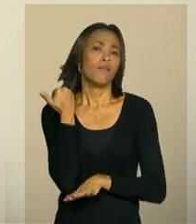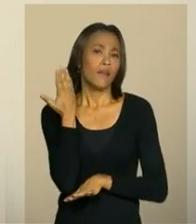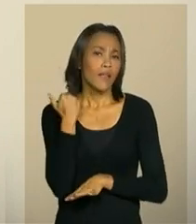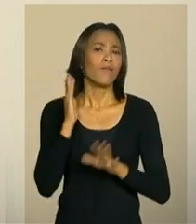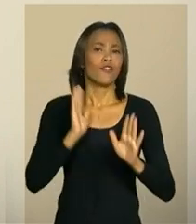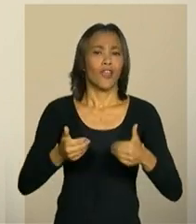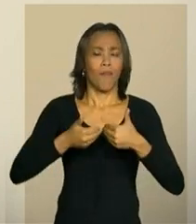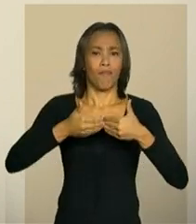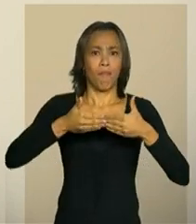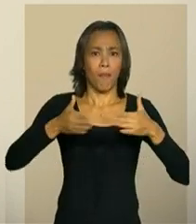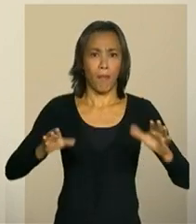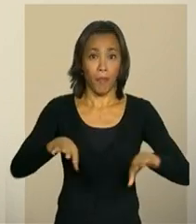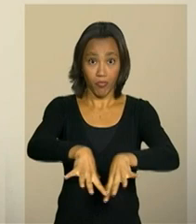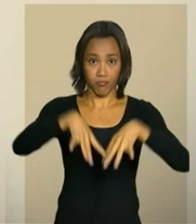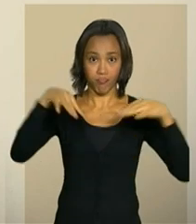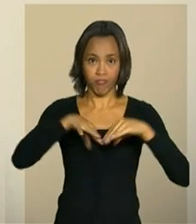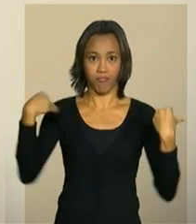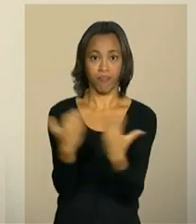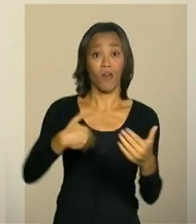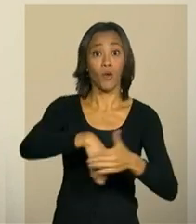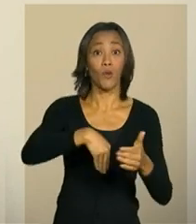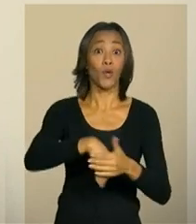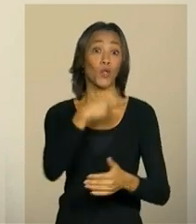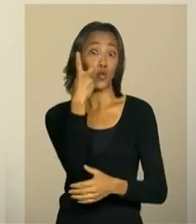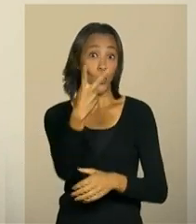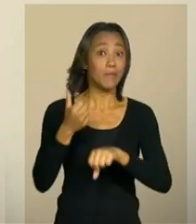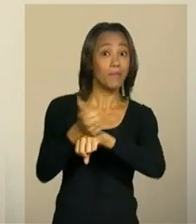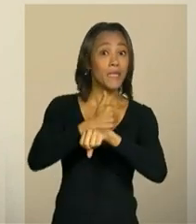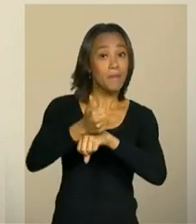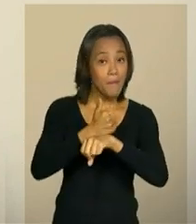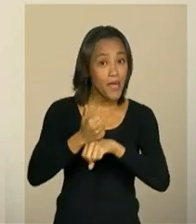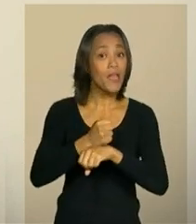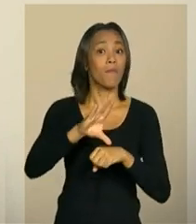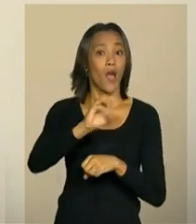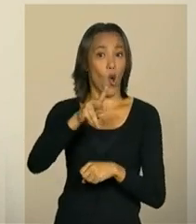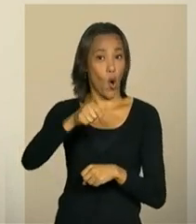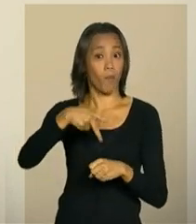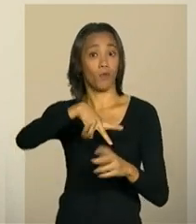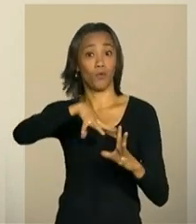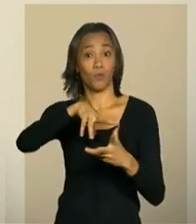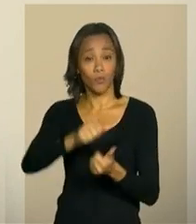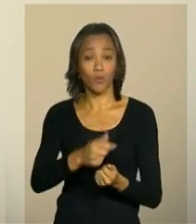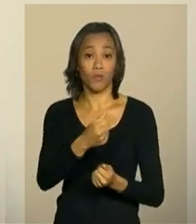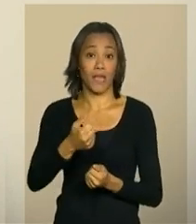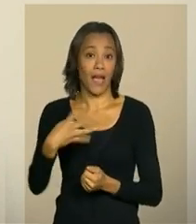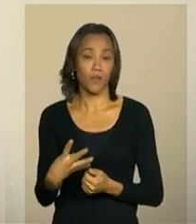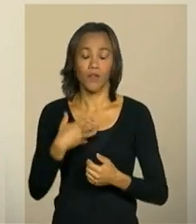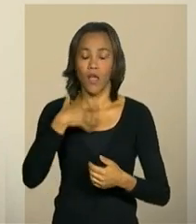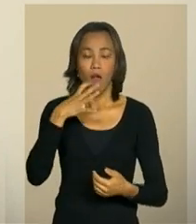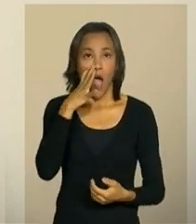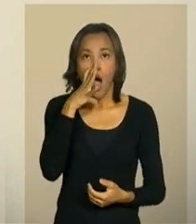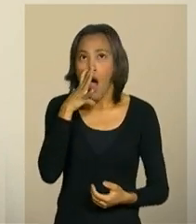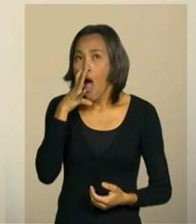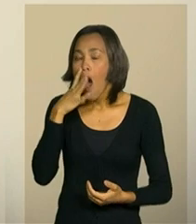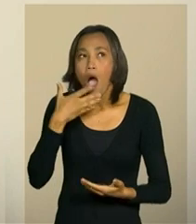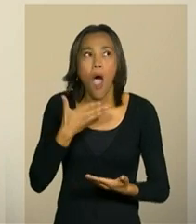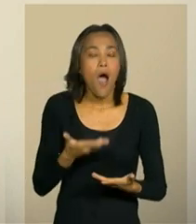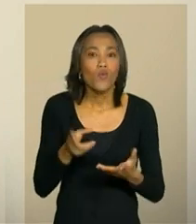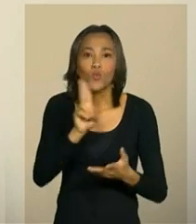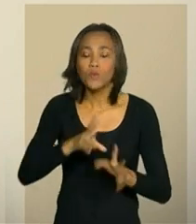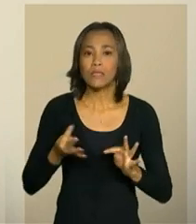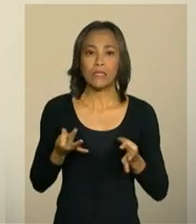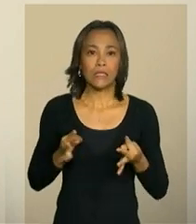inaugurei os dois primeiros estádios para a Copa do Mundo de 2014 Fiquei impressionada com a